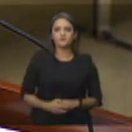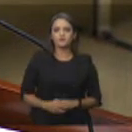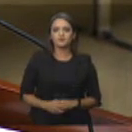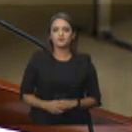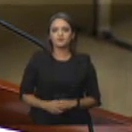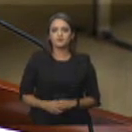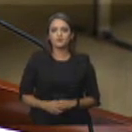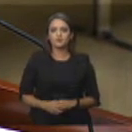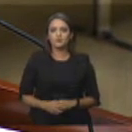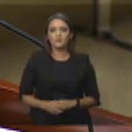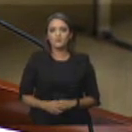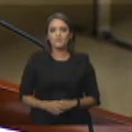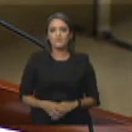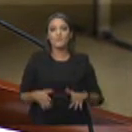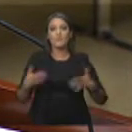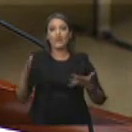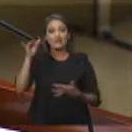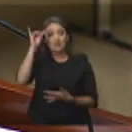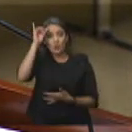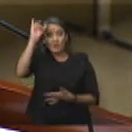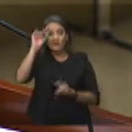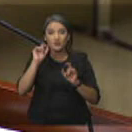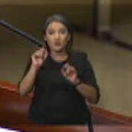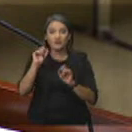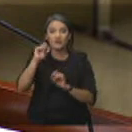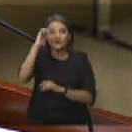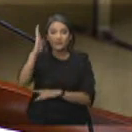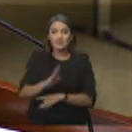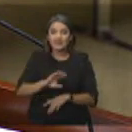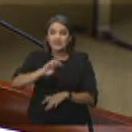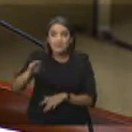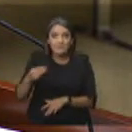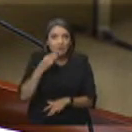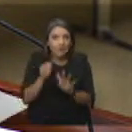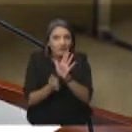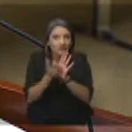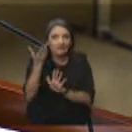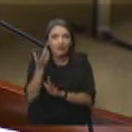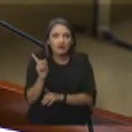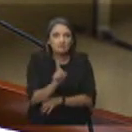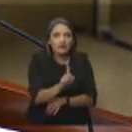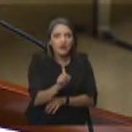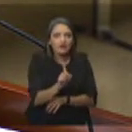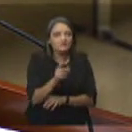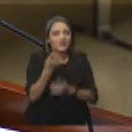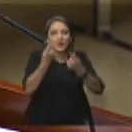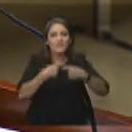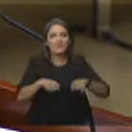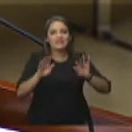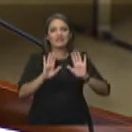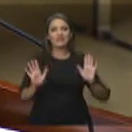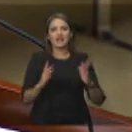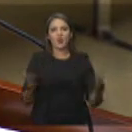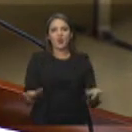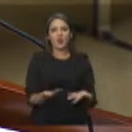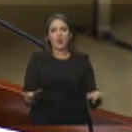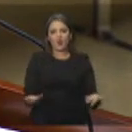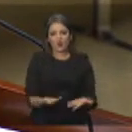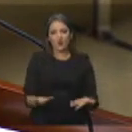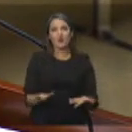Isso evitou que milhões e milhões de brasileiros tenham que se dirigir às agências, repito, do INSS e